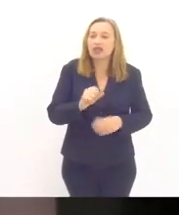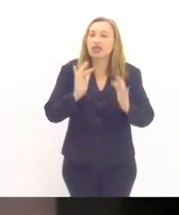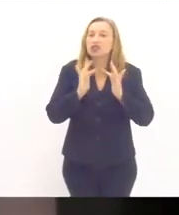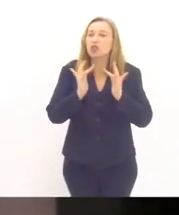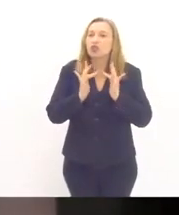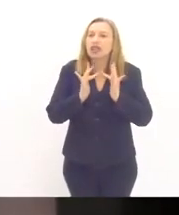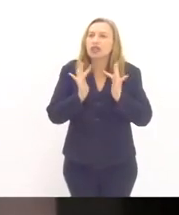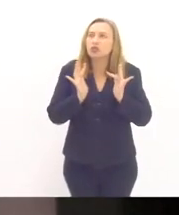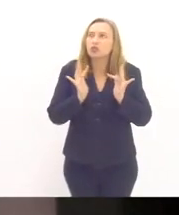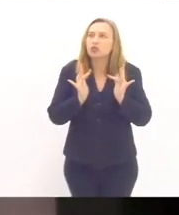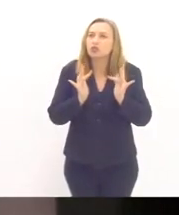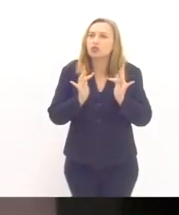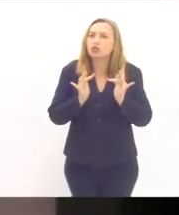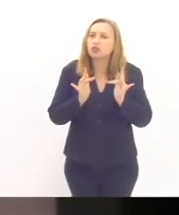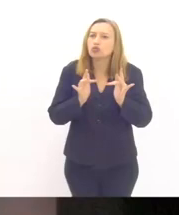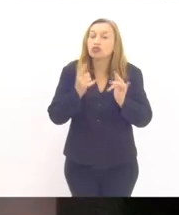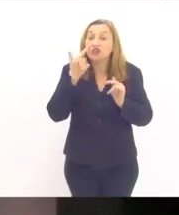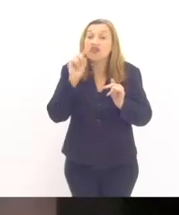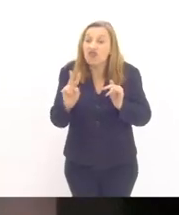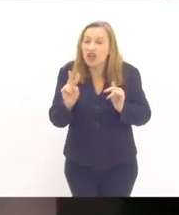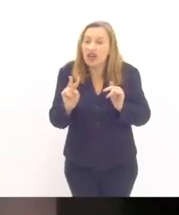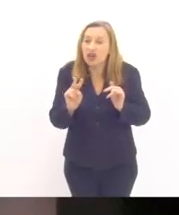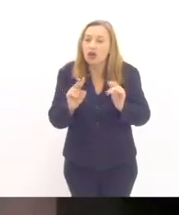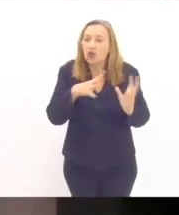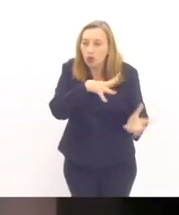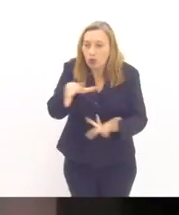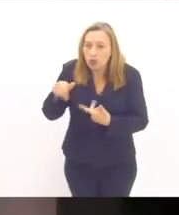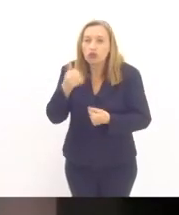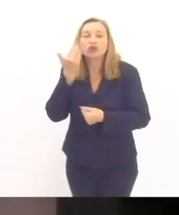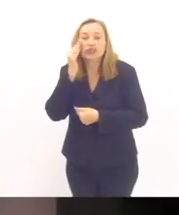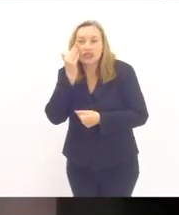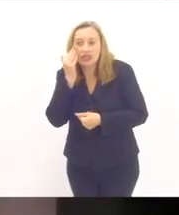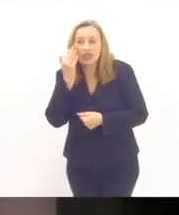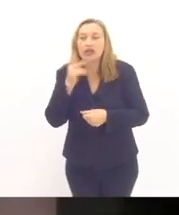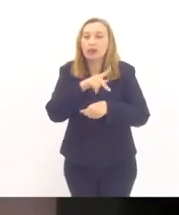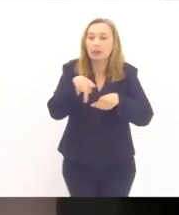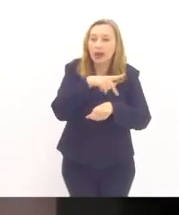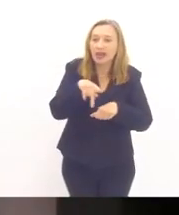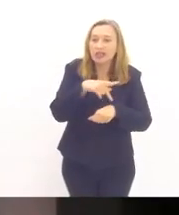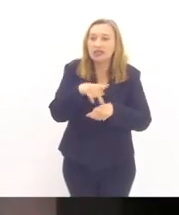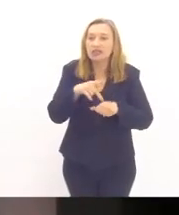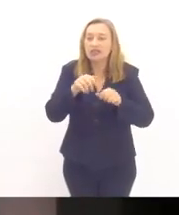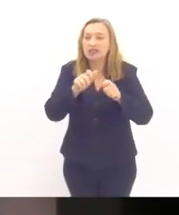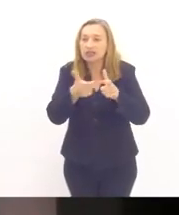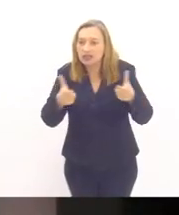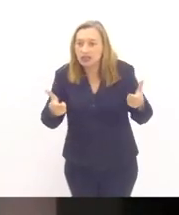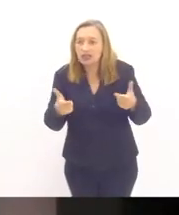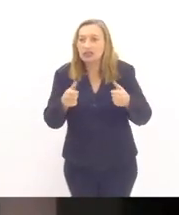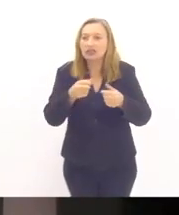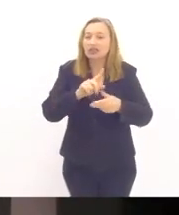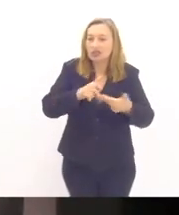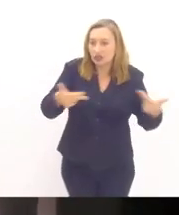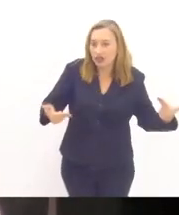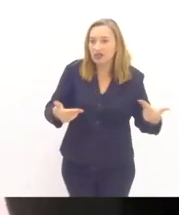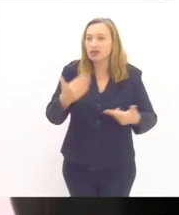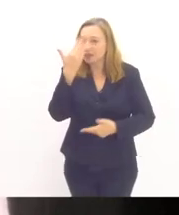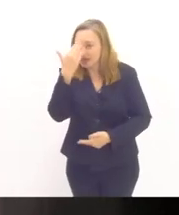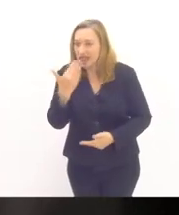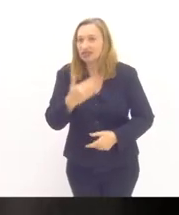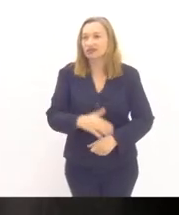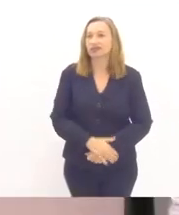contato de você ver o mundo, compreender países de uma forma mais ampla e plural. Muito